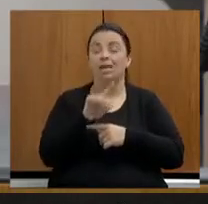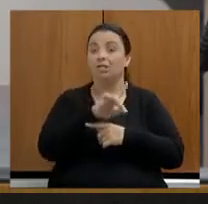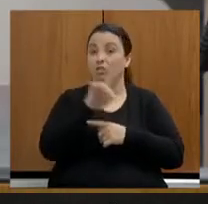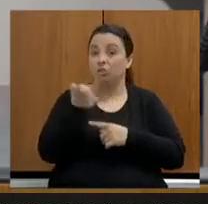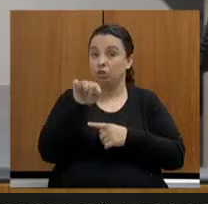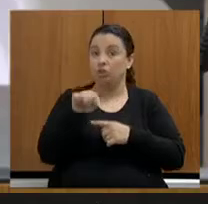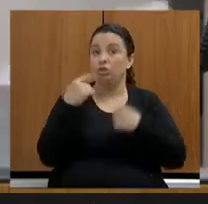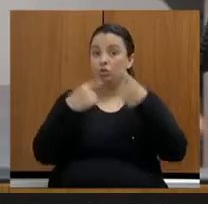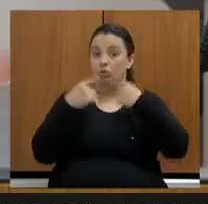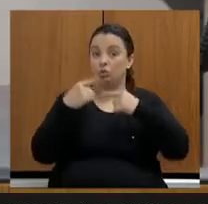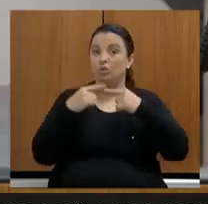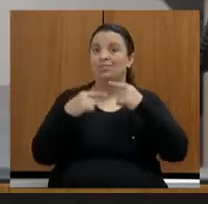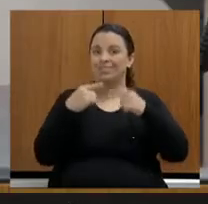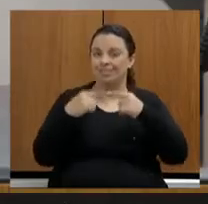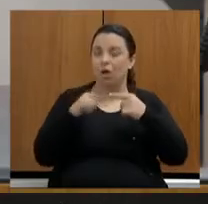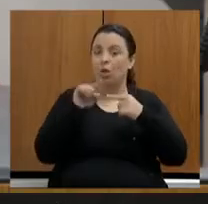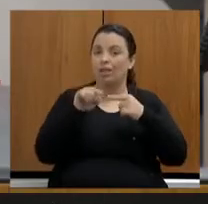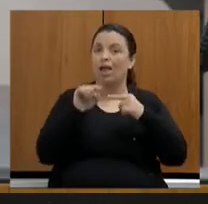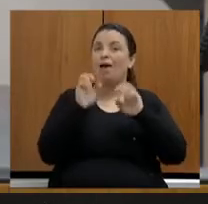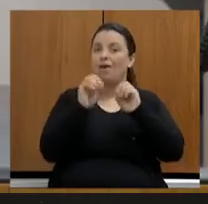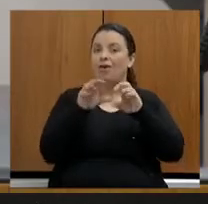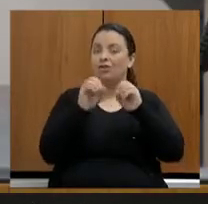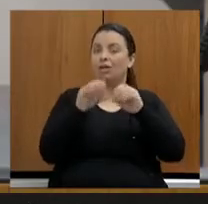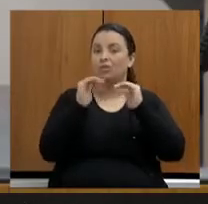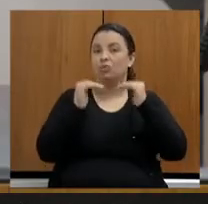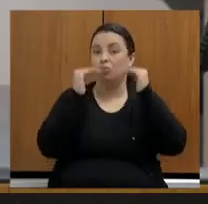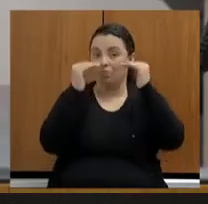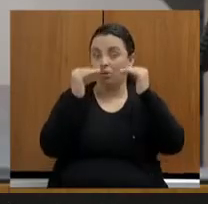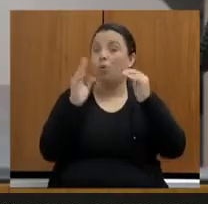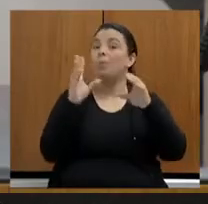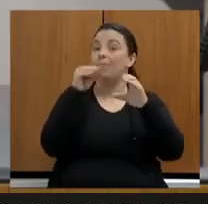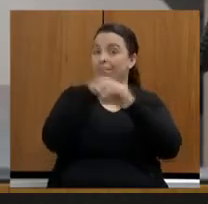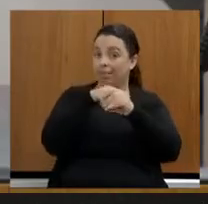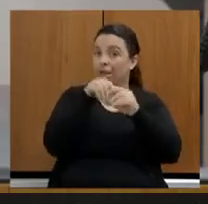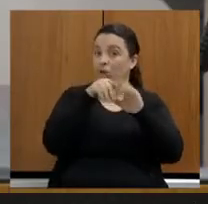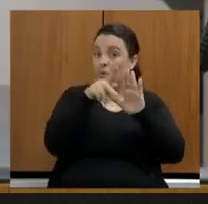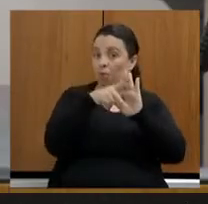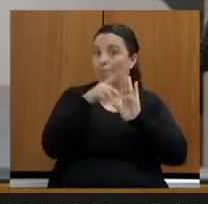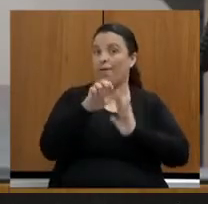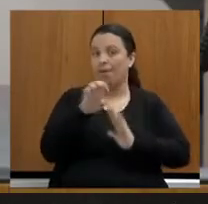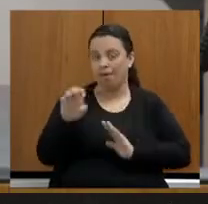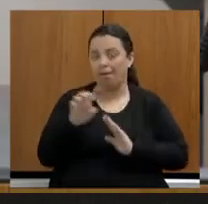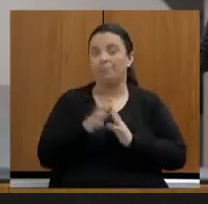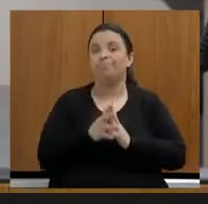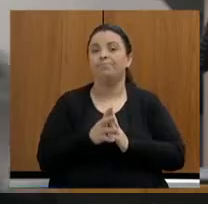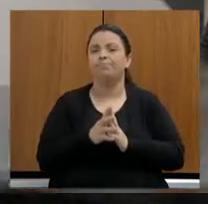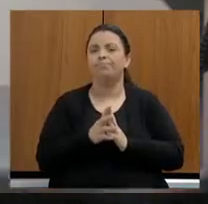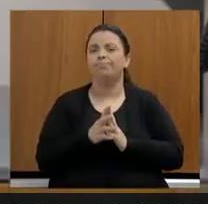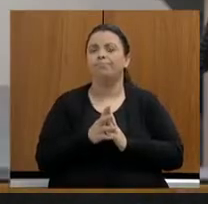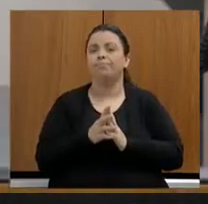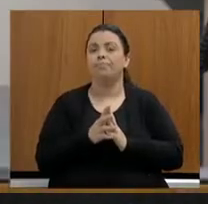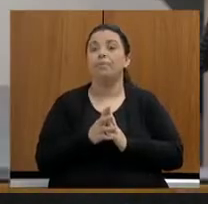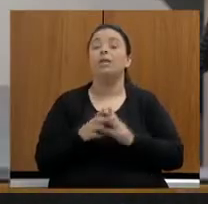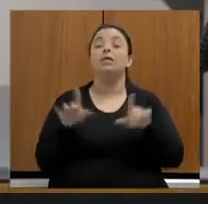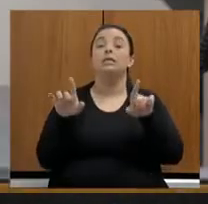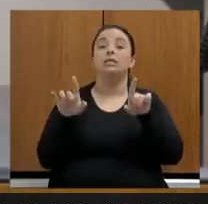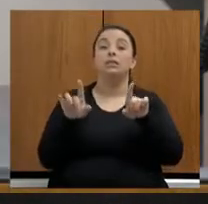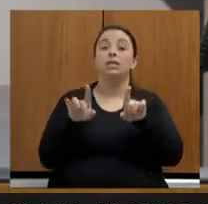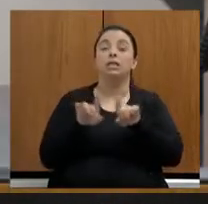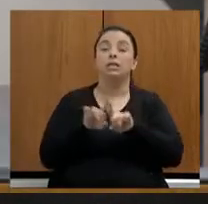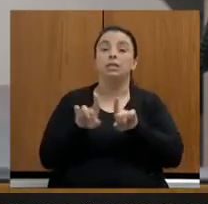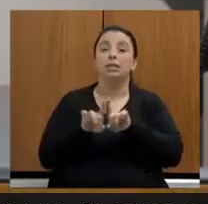dentro da avaliação do plano Estadual de Educação E aí própria data própria Assembleia Legislativa também